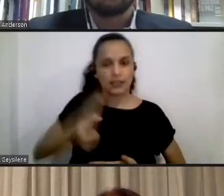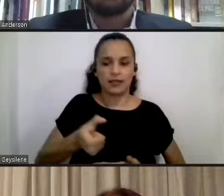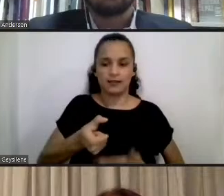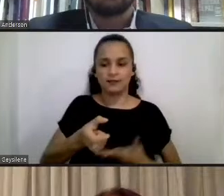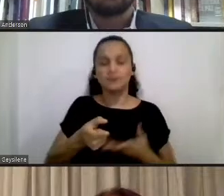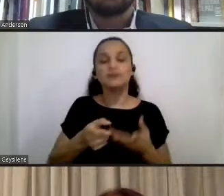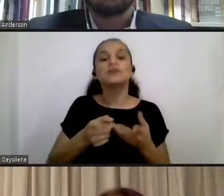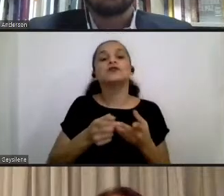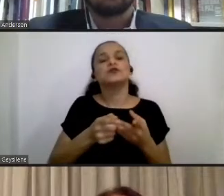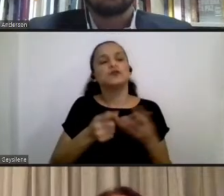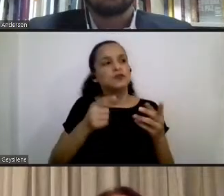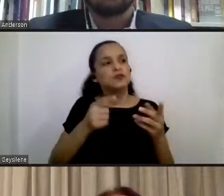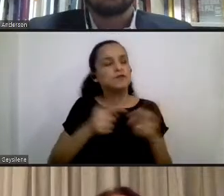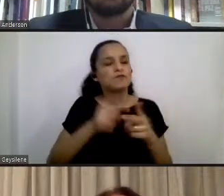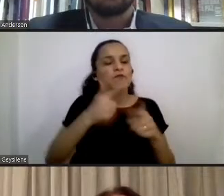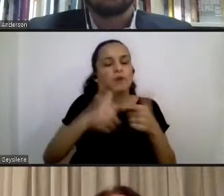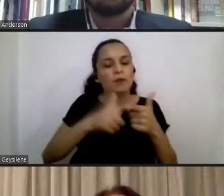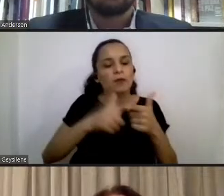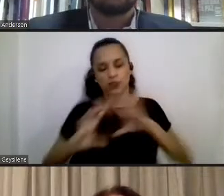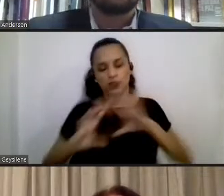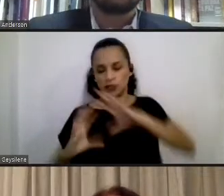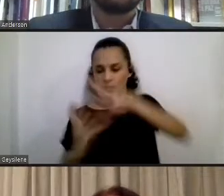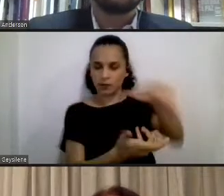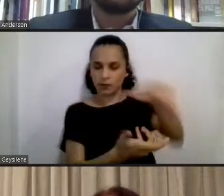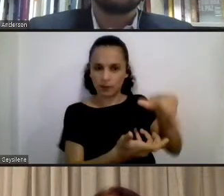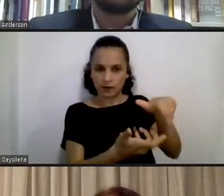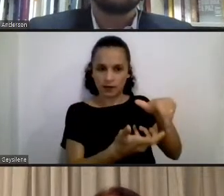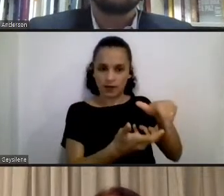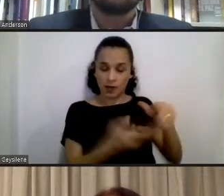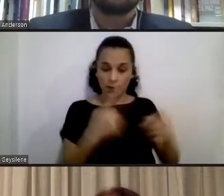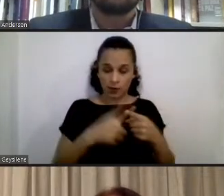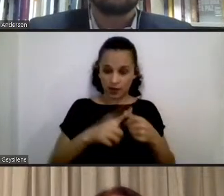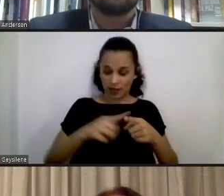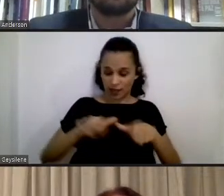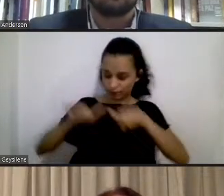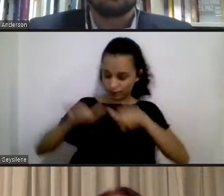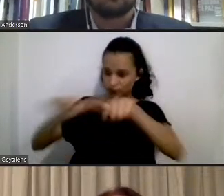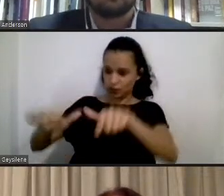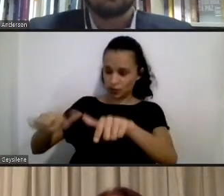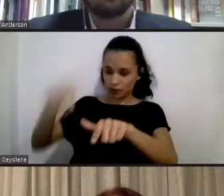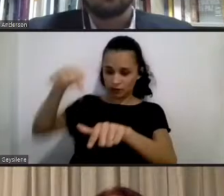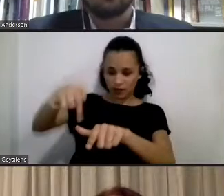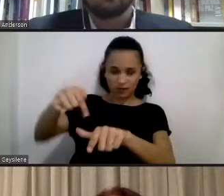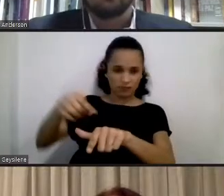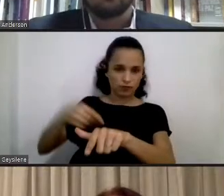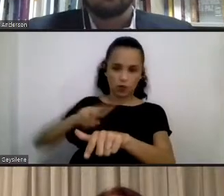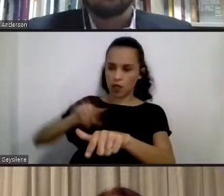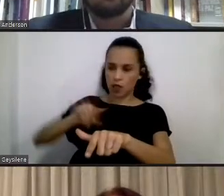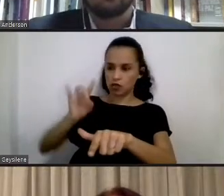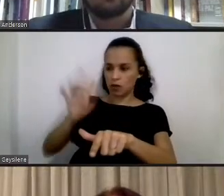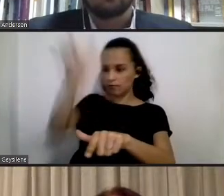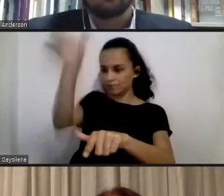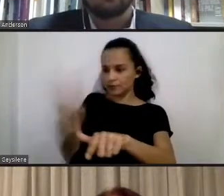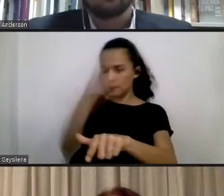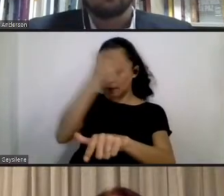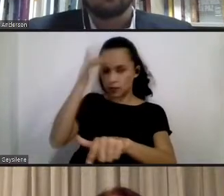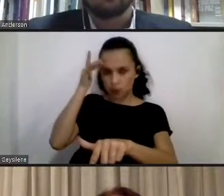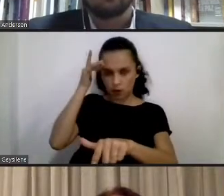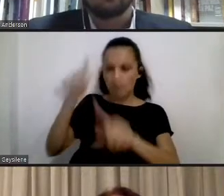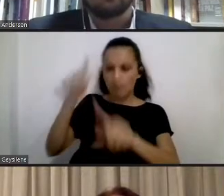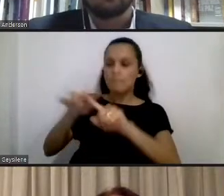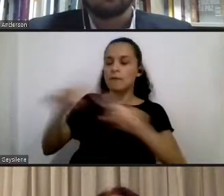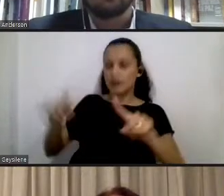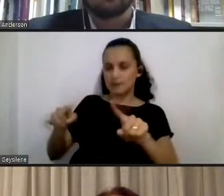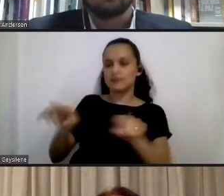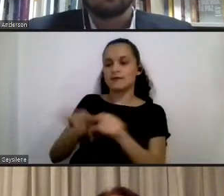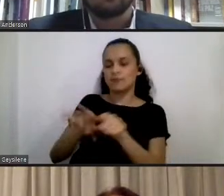humanidade, pois um título dessa natureza não se atribui ao homem tão somente, mas também às causas que ele